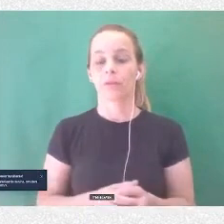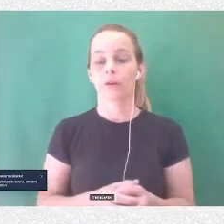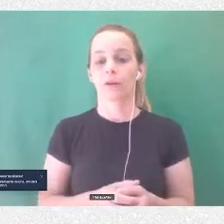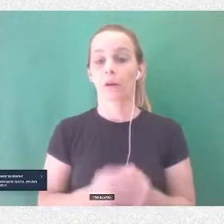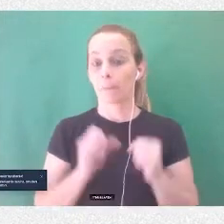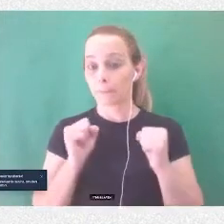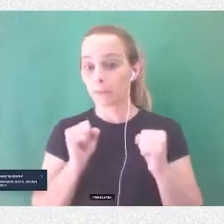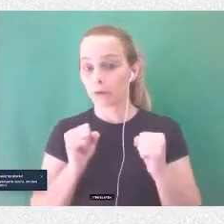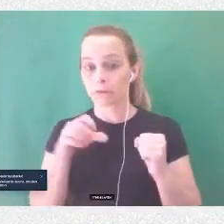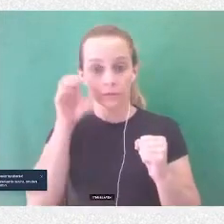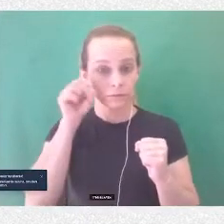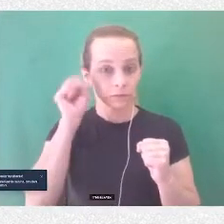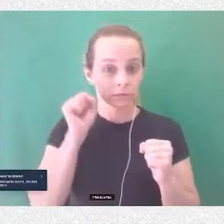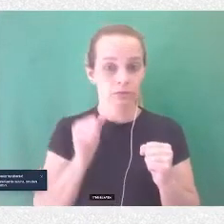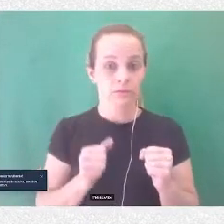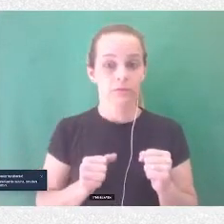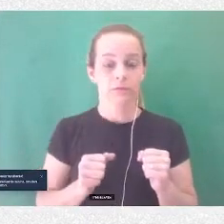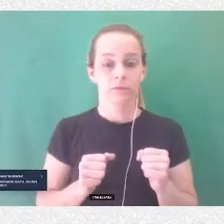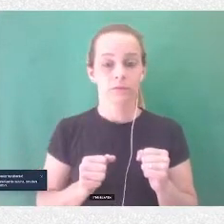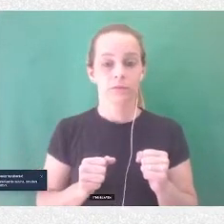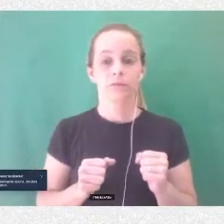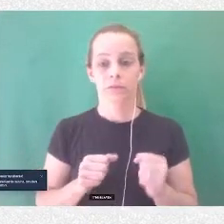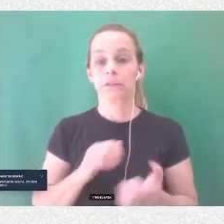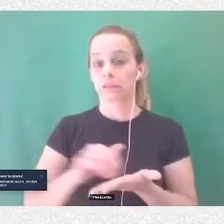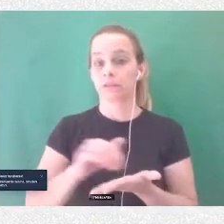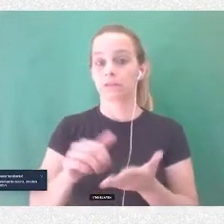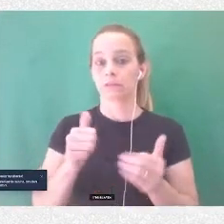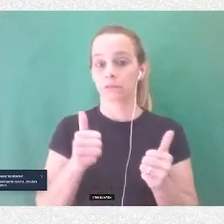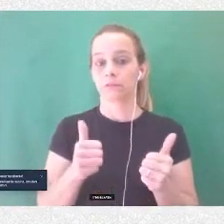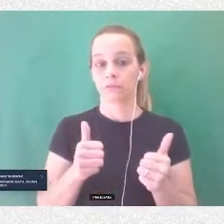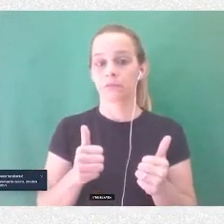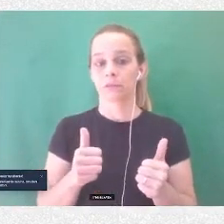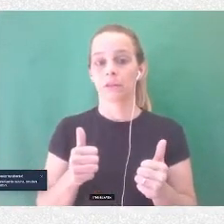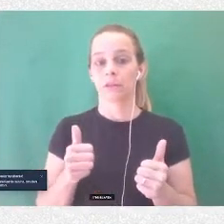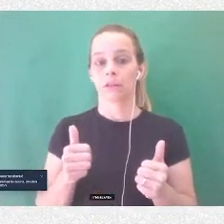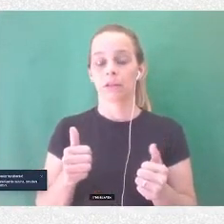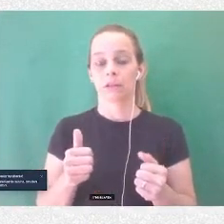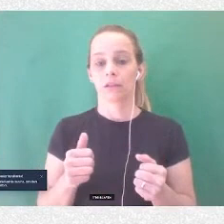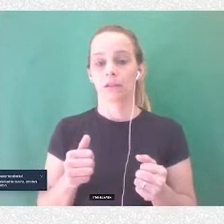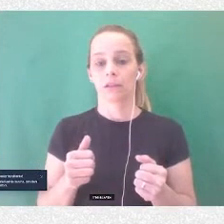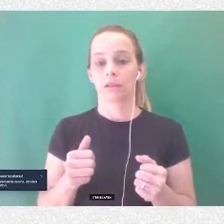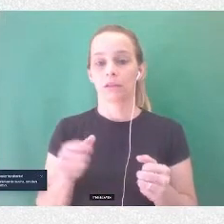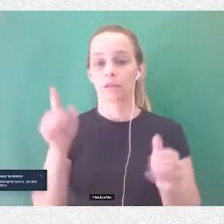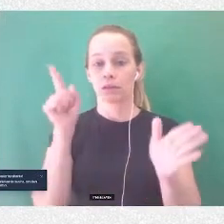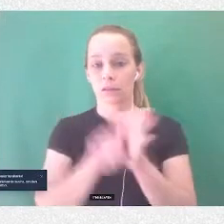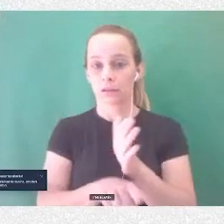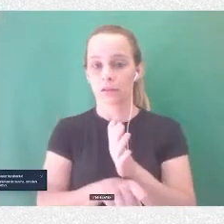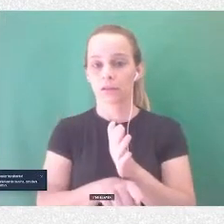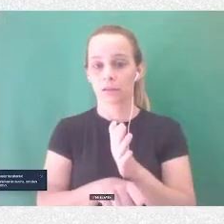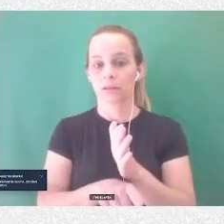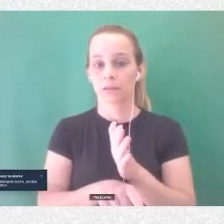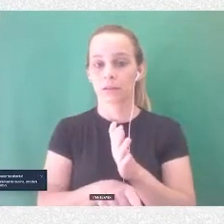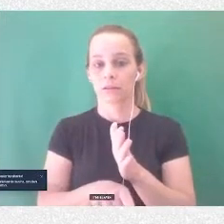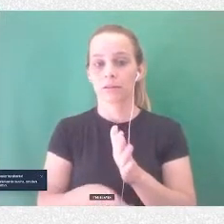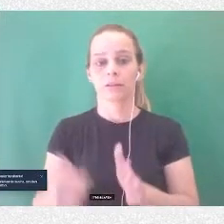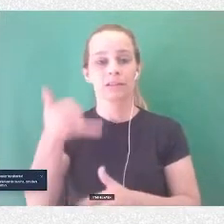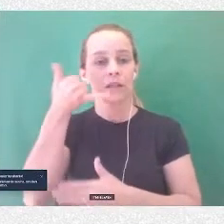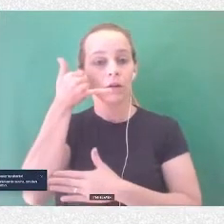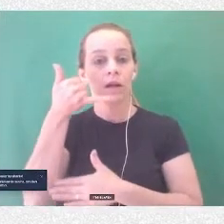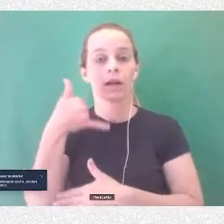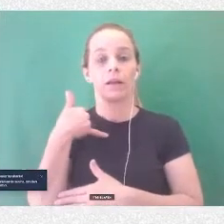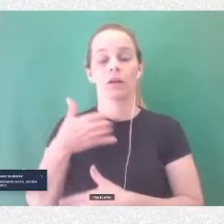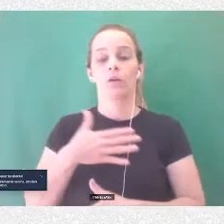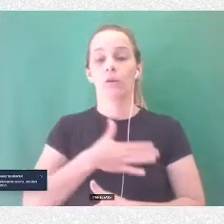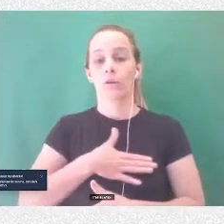Vocês me ouvem? Sim, secretária. A senhora vai responder o primeiro questionamento? Entrei pelo celular, eu só gostaria que